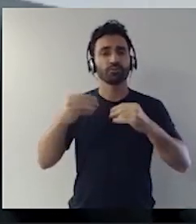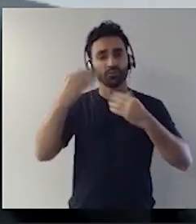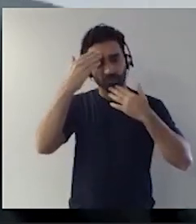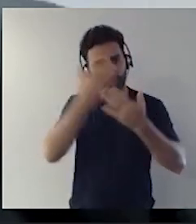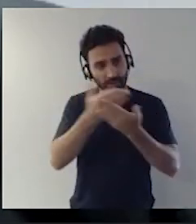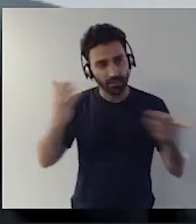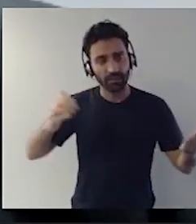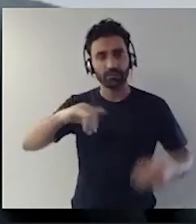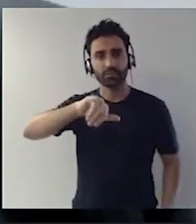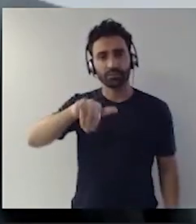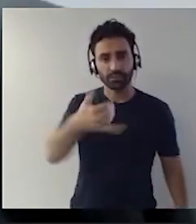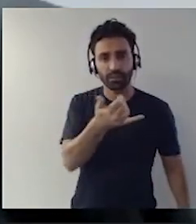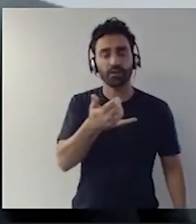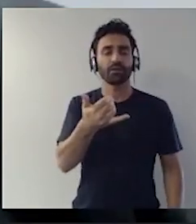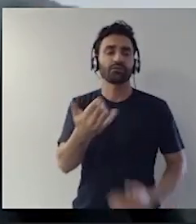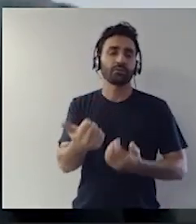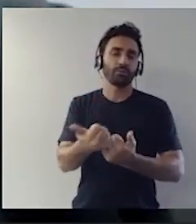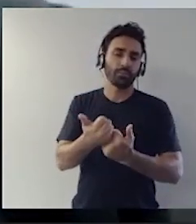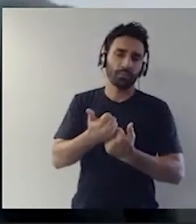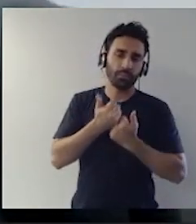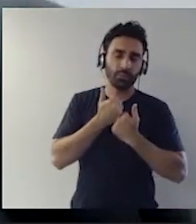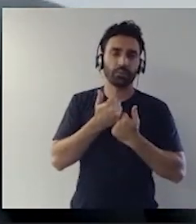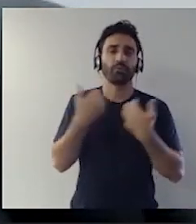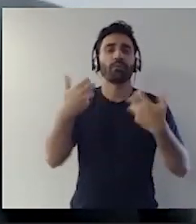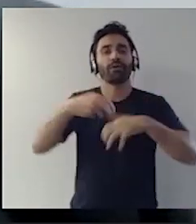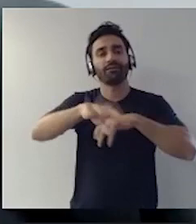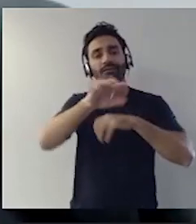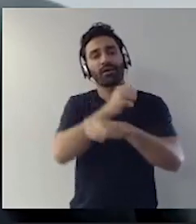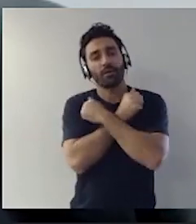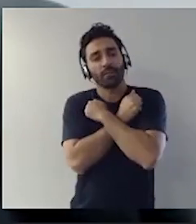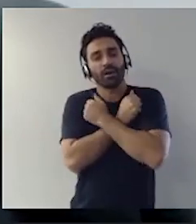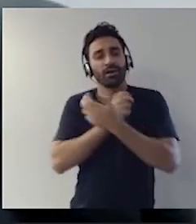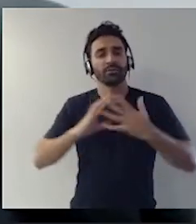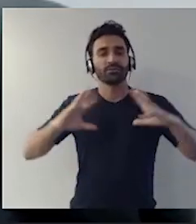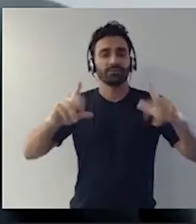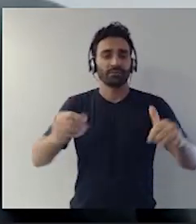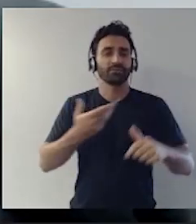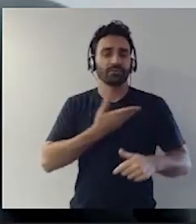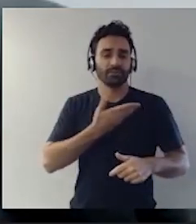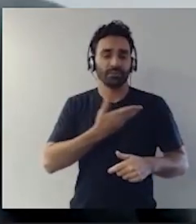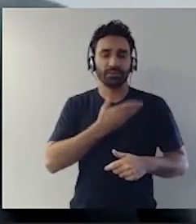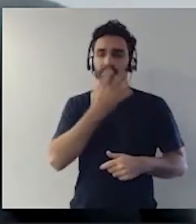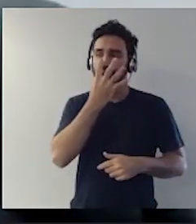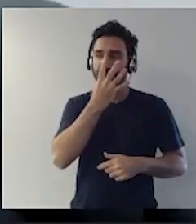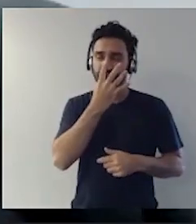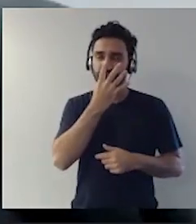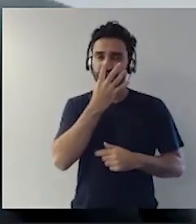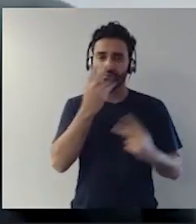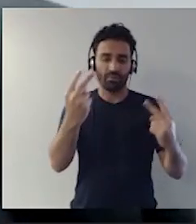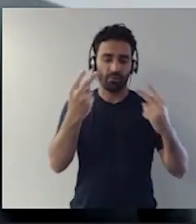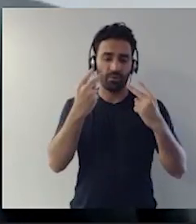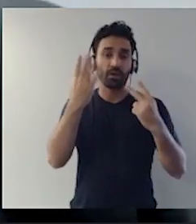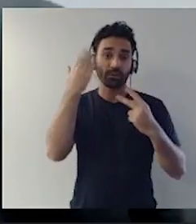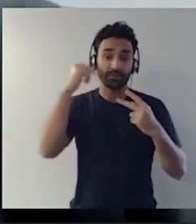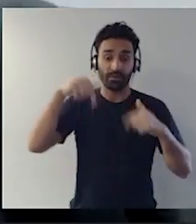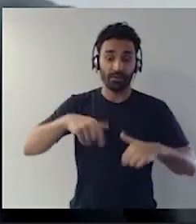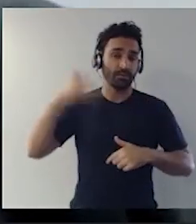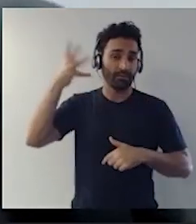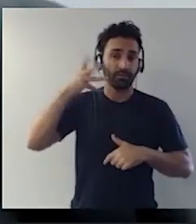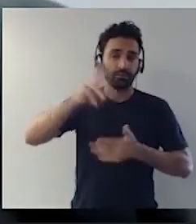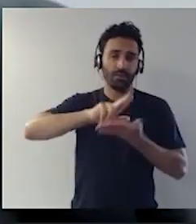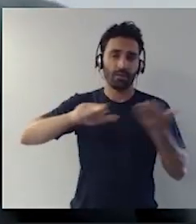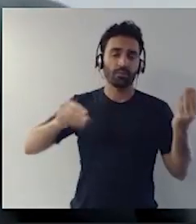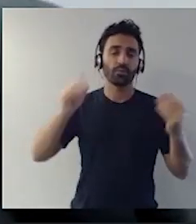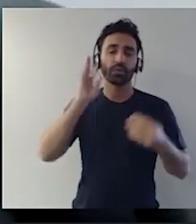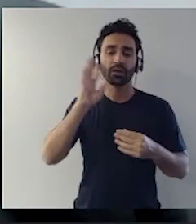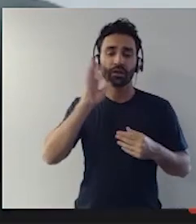pela oportunidade, pela assistência. Mandar um abraço a todos os colegas que estão nos assistindo nesse painel, que eu sei que é muito rico e de